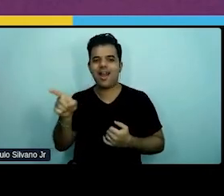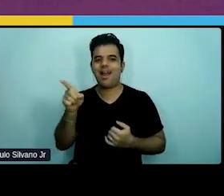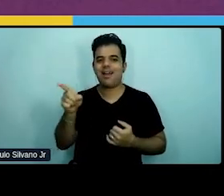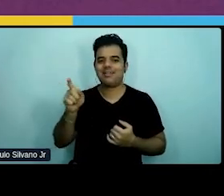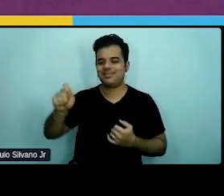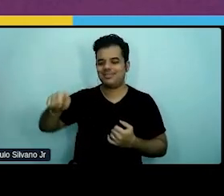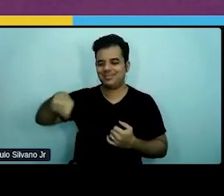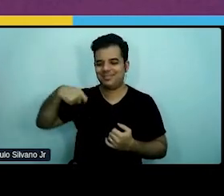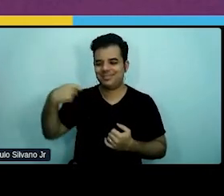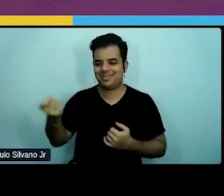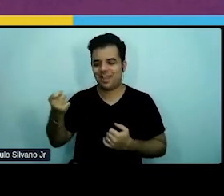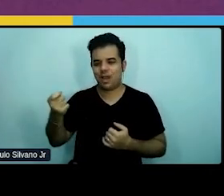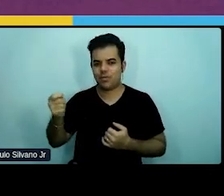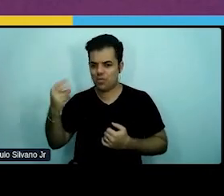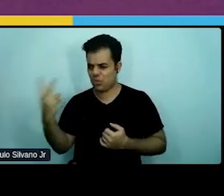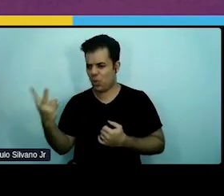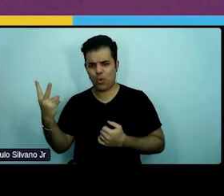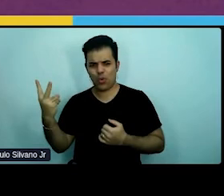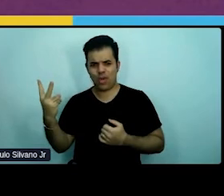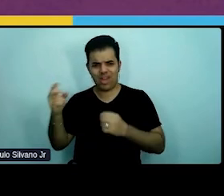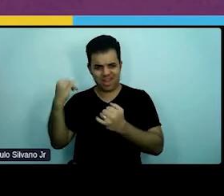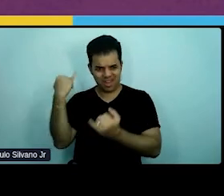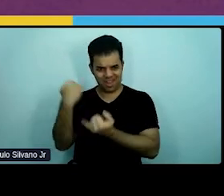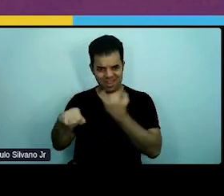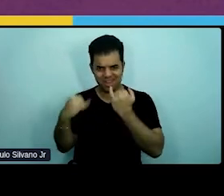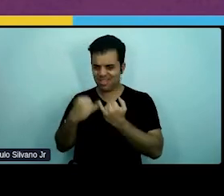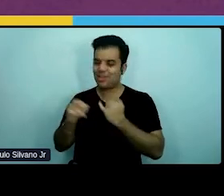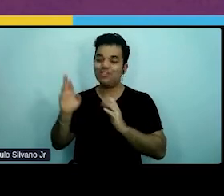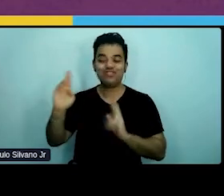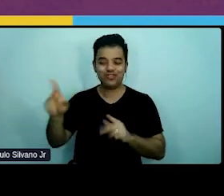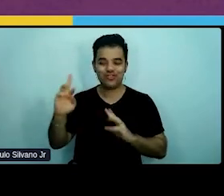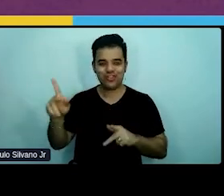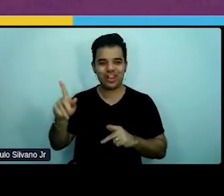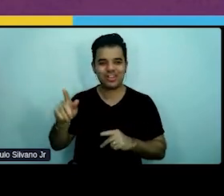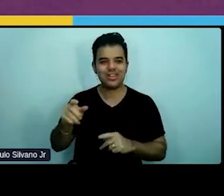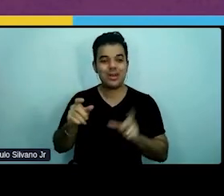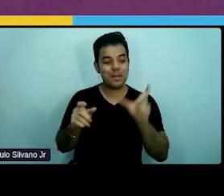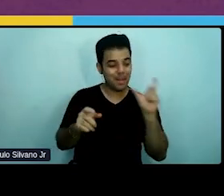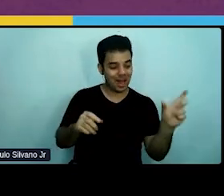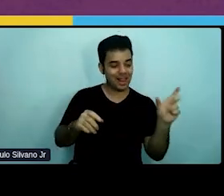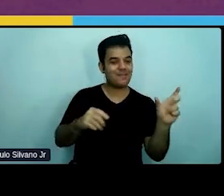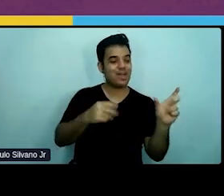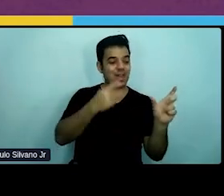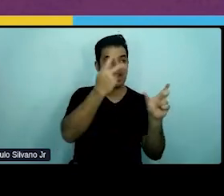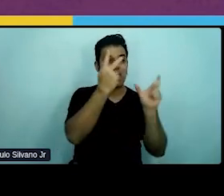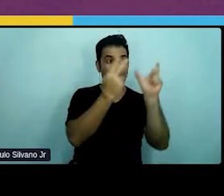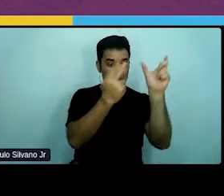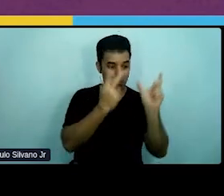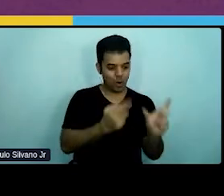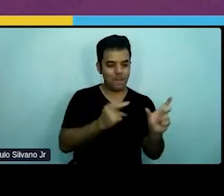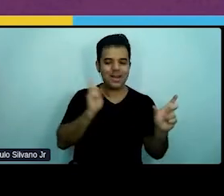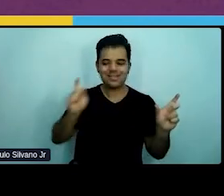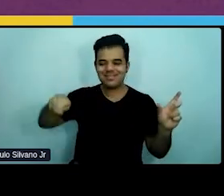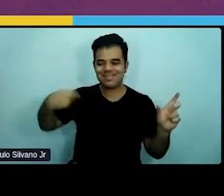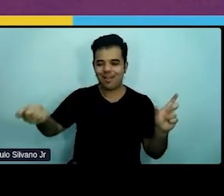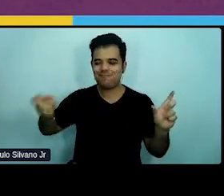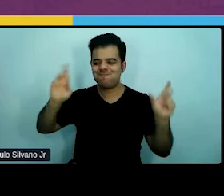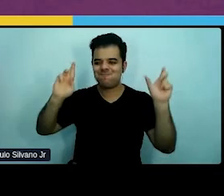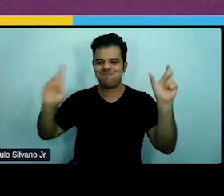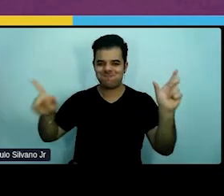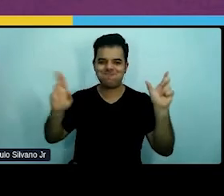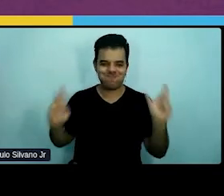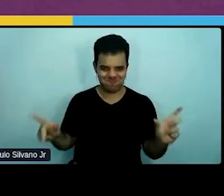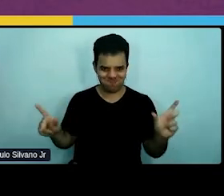sinal em comum com a primeira tradução, né, que seria o café. E aqui você já teria um outro sinal, que seria, né, o sinal